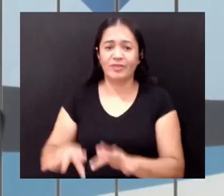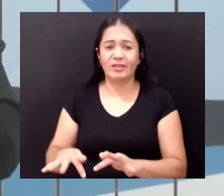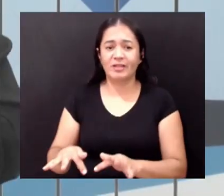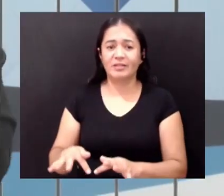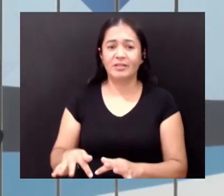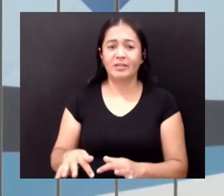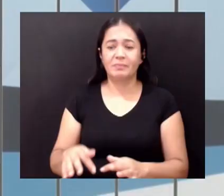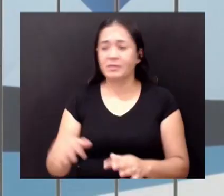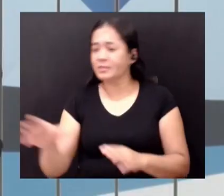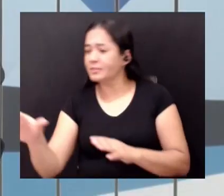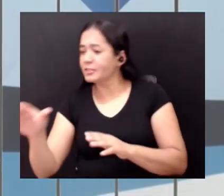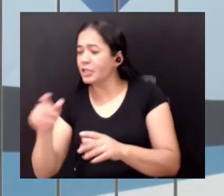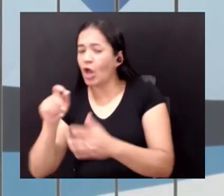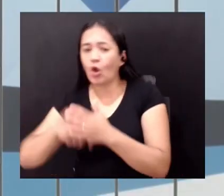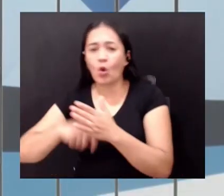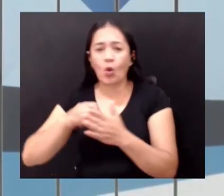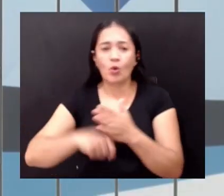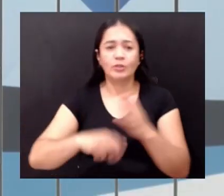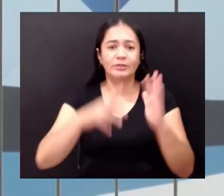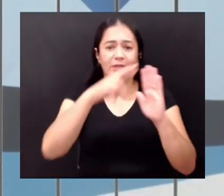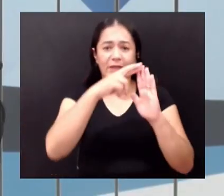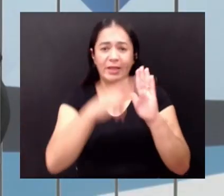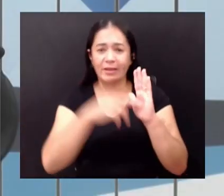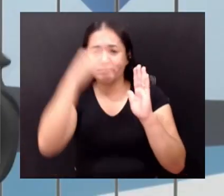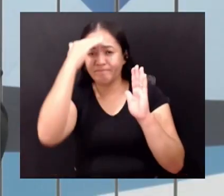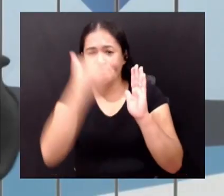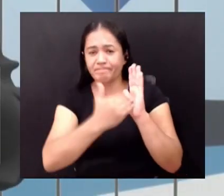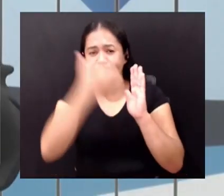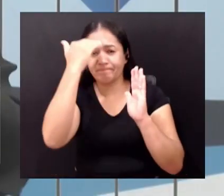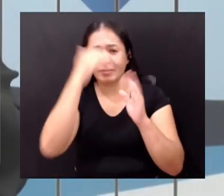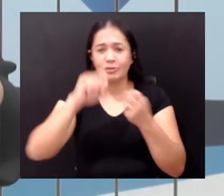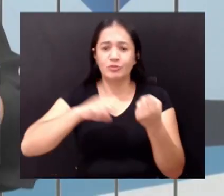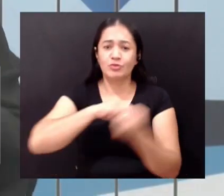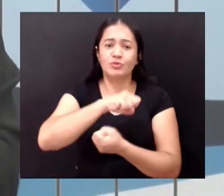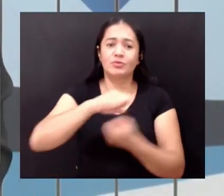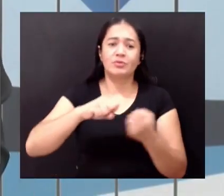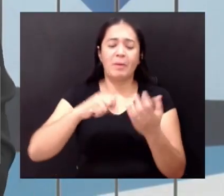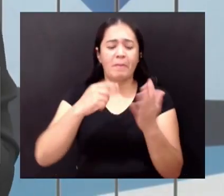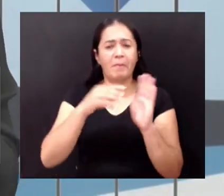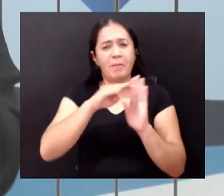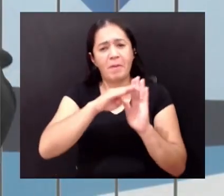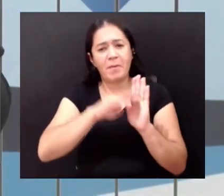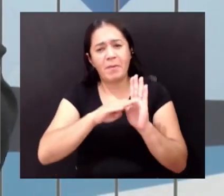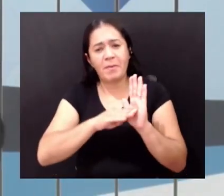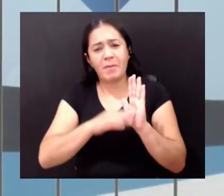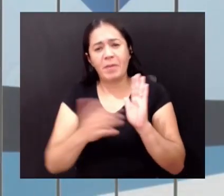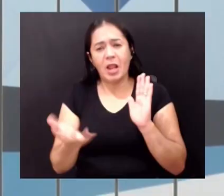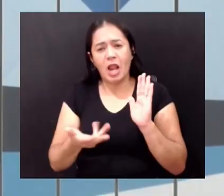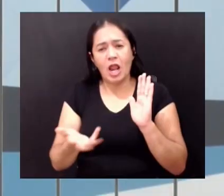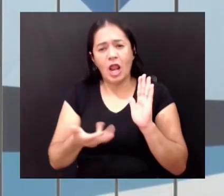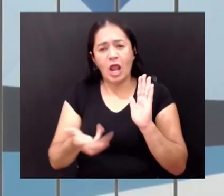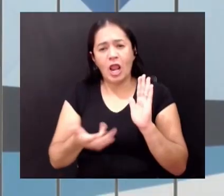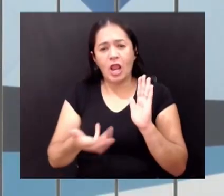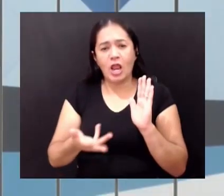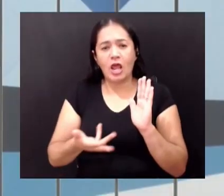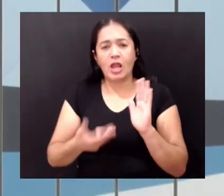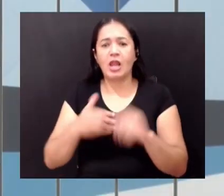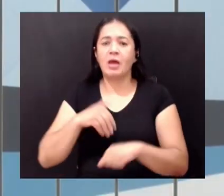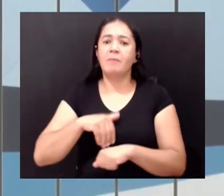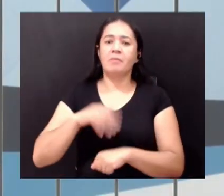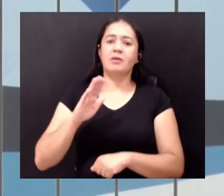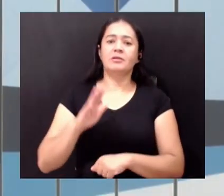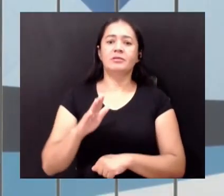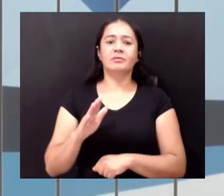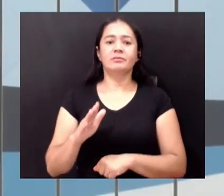cumprir regras de ESG, de sustentabilidade. As normativas estão se acelerando cada vez mais, estão cada vez mais